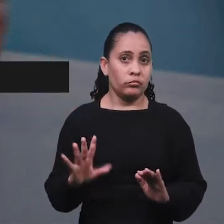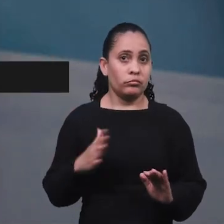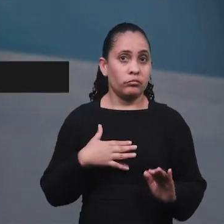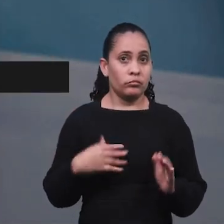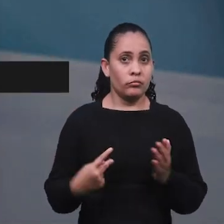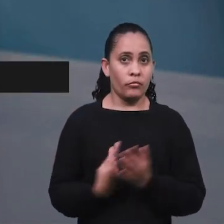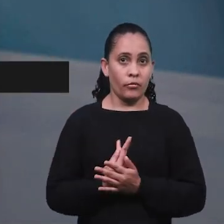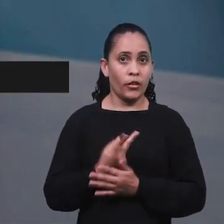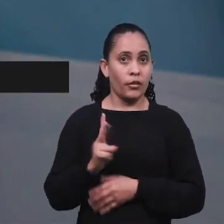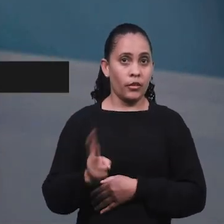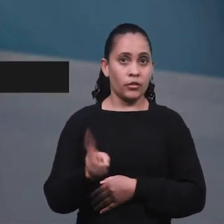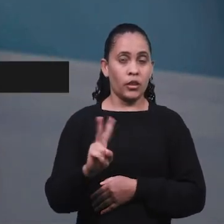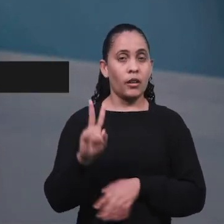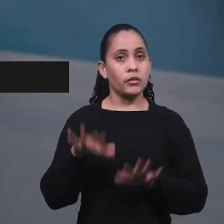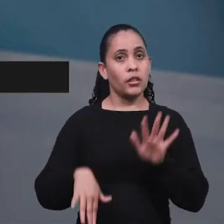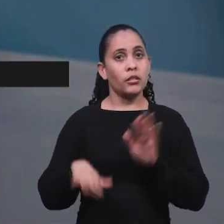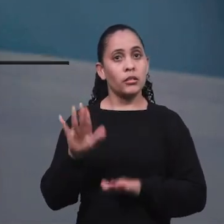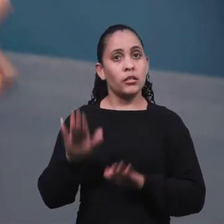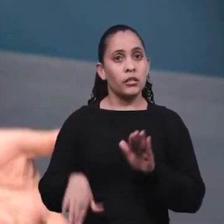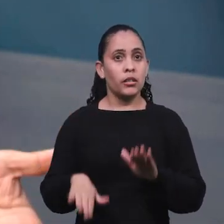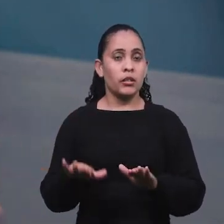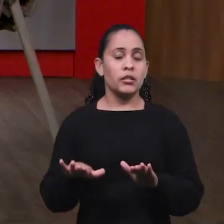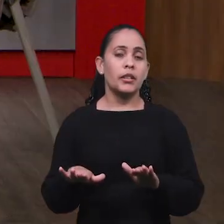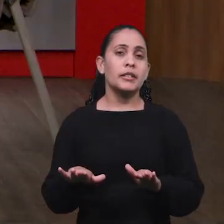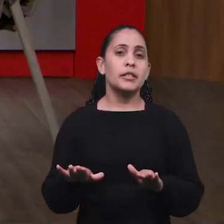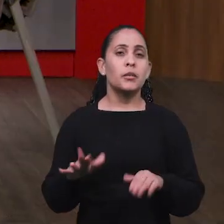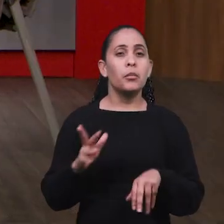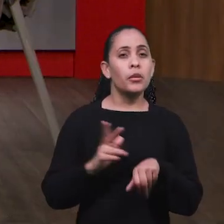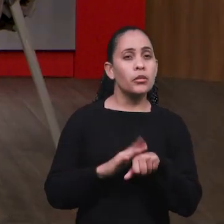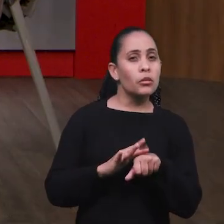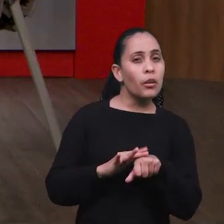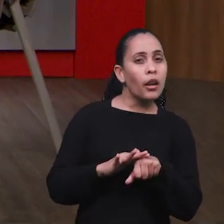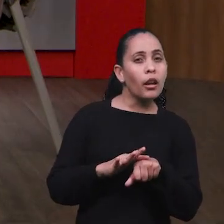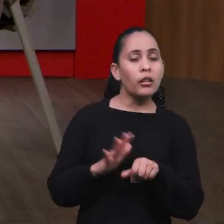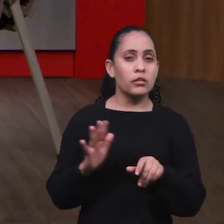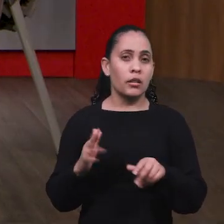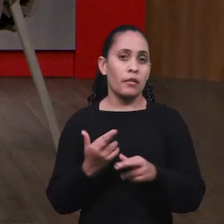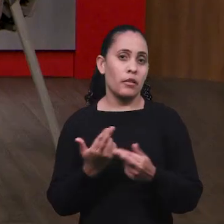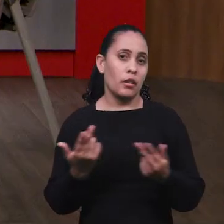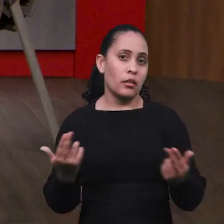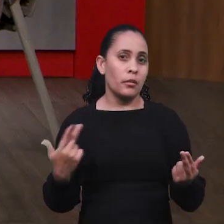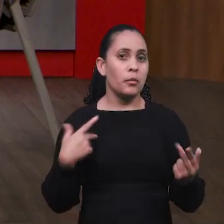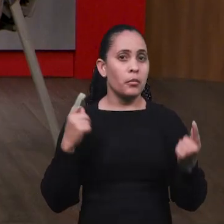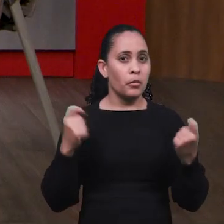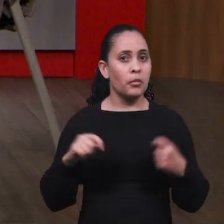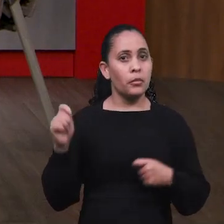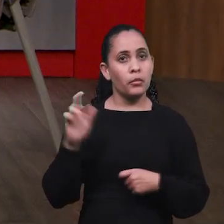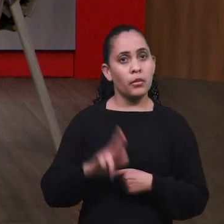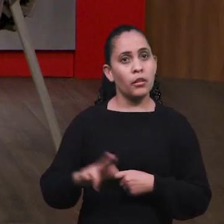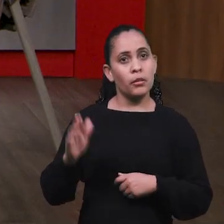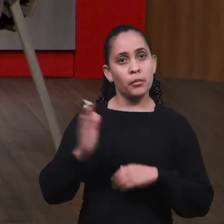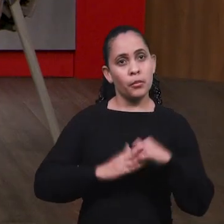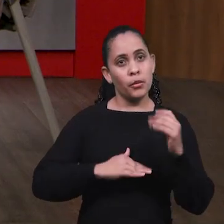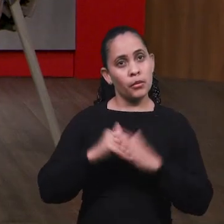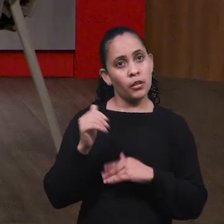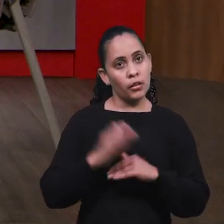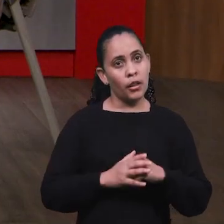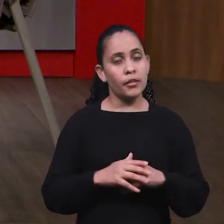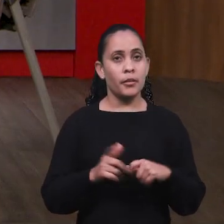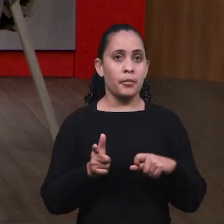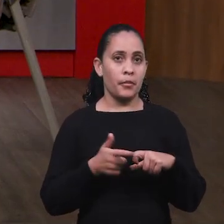no caso de uma invalidez permanente. Agora temos também momentos de incapacidade temporária. Nós temos vários, e isso é muito usado para profissionais